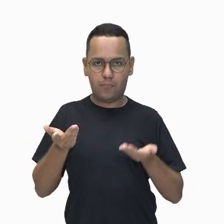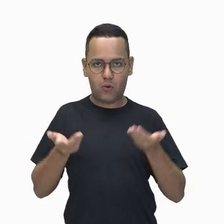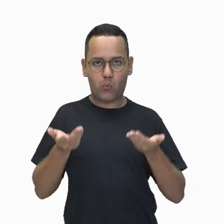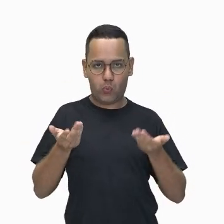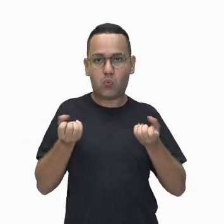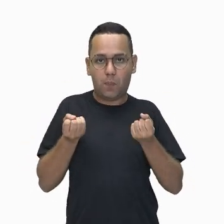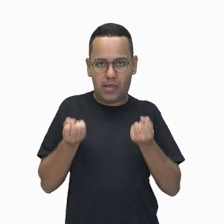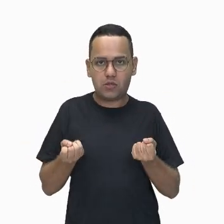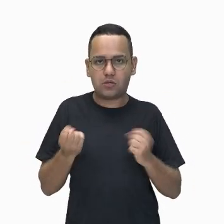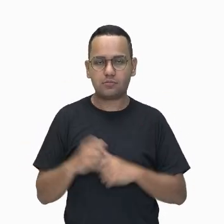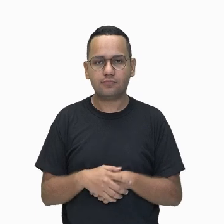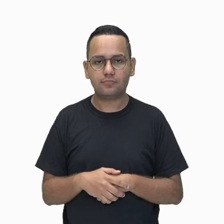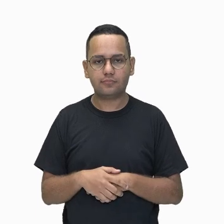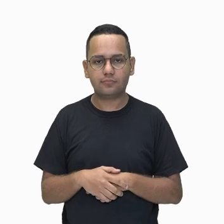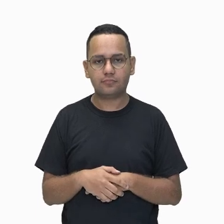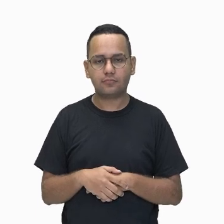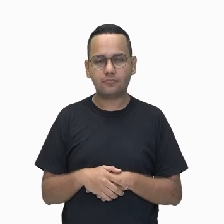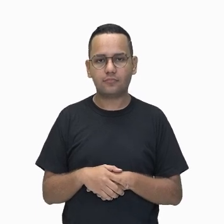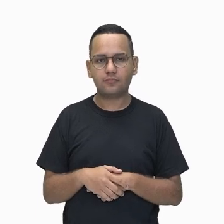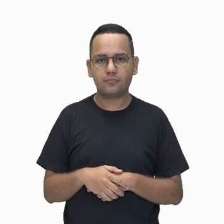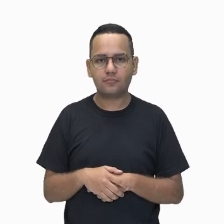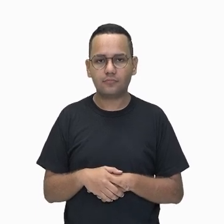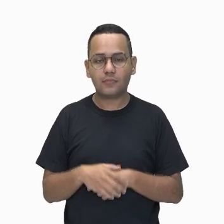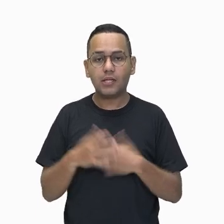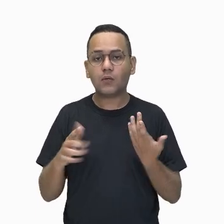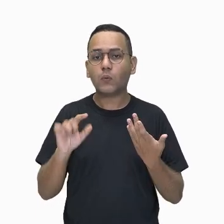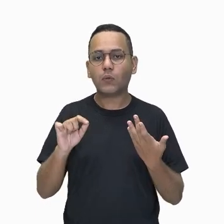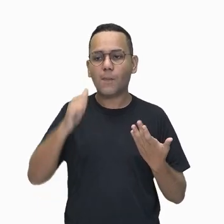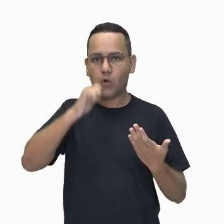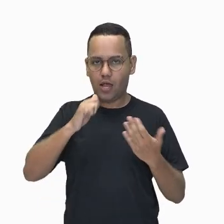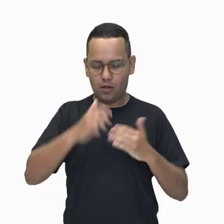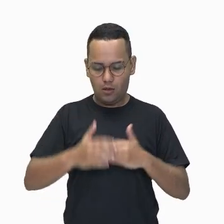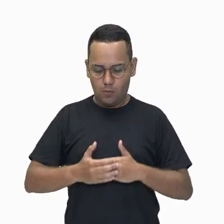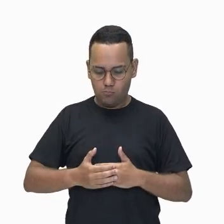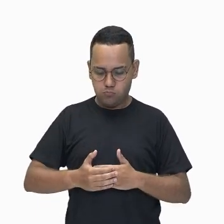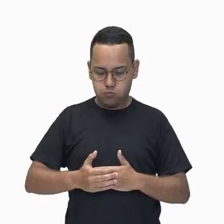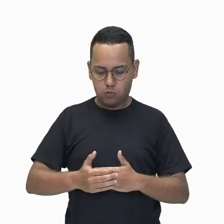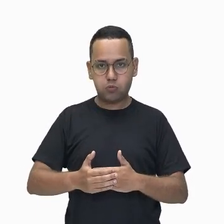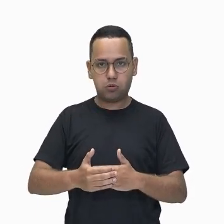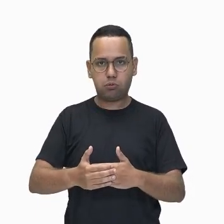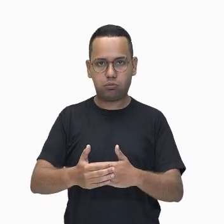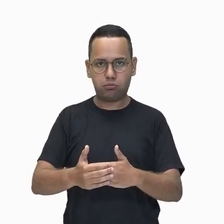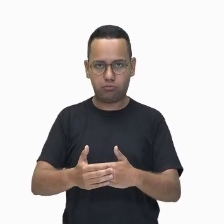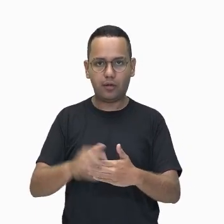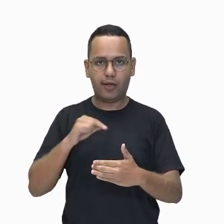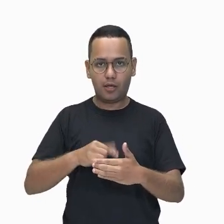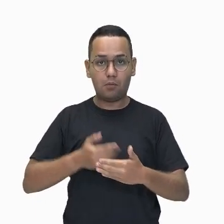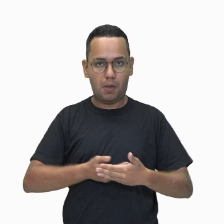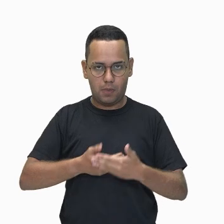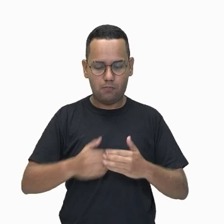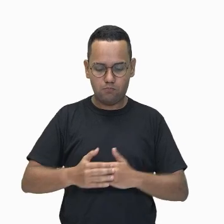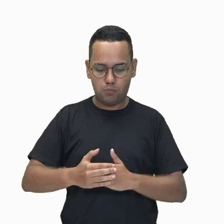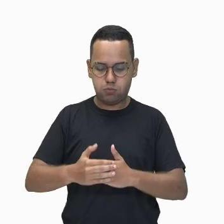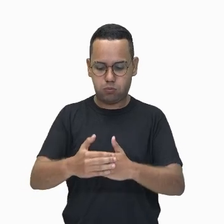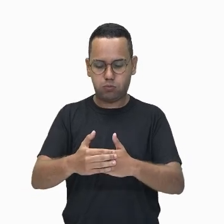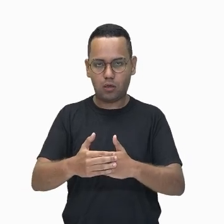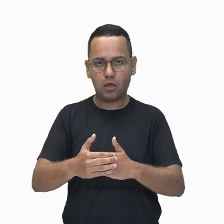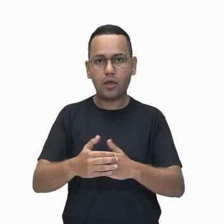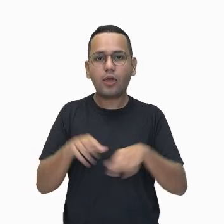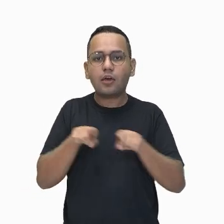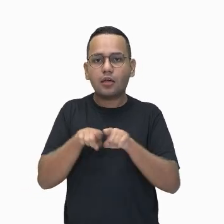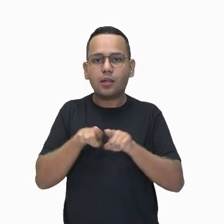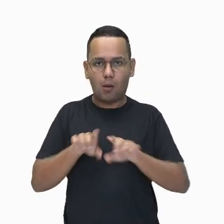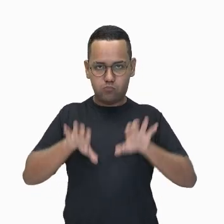mais, e aí ela vai ficar com a barriga mais saliente por conta do bebê e o glúteo mais destacado, ok?